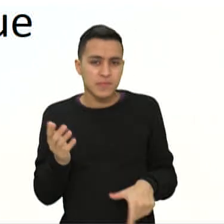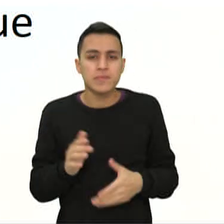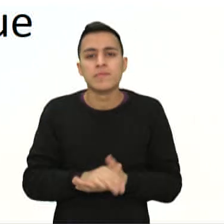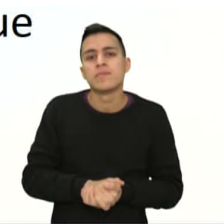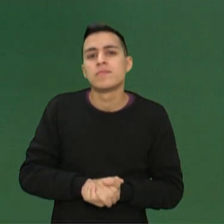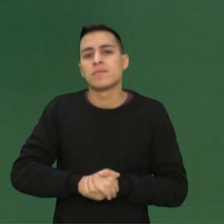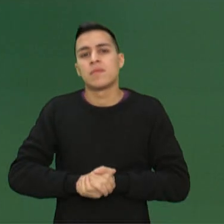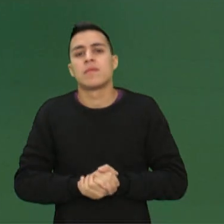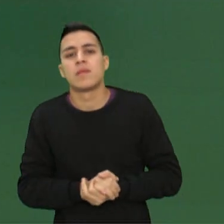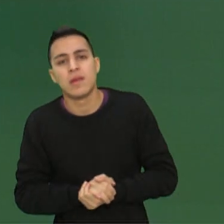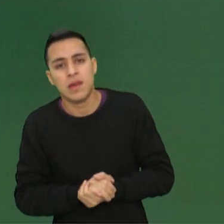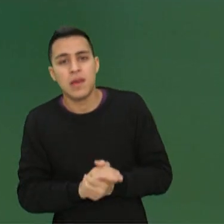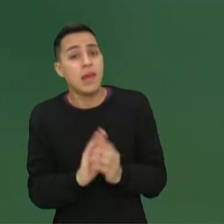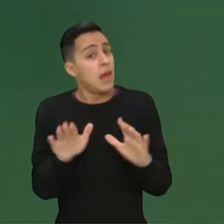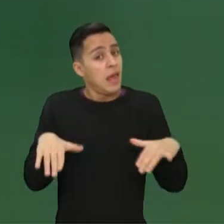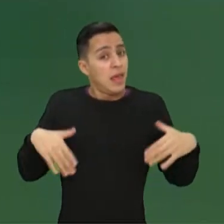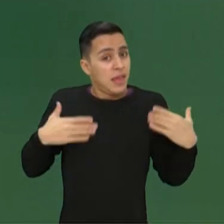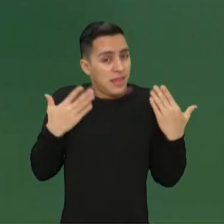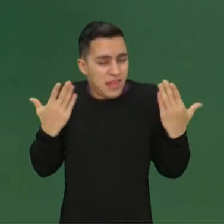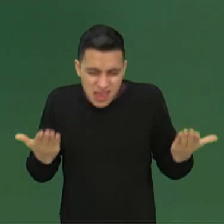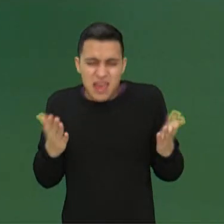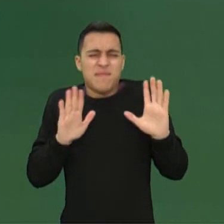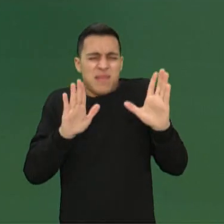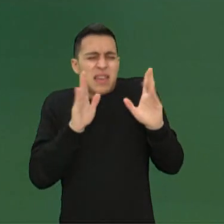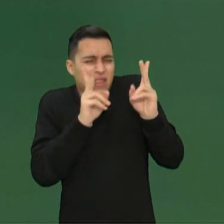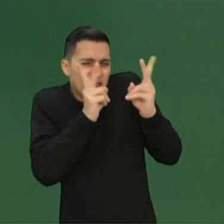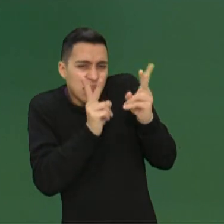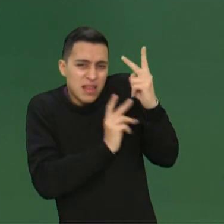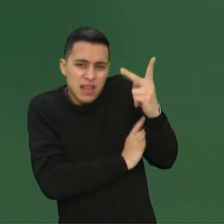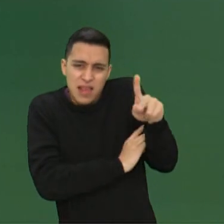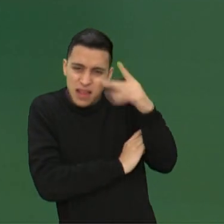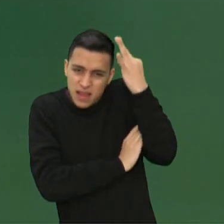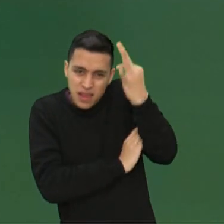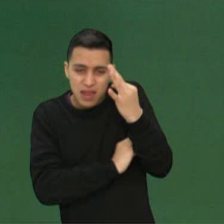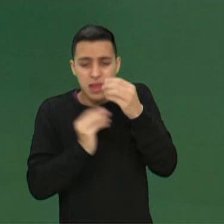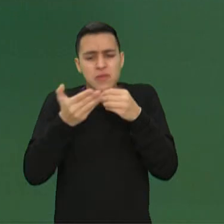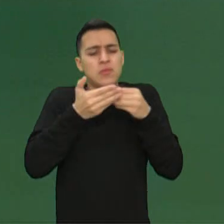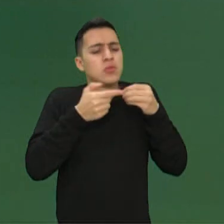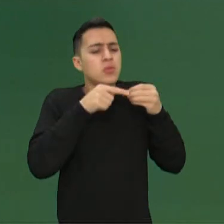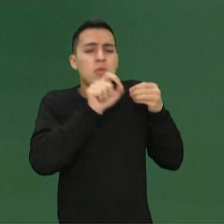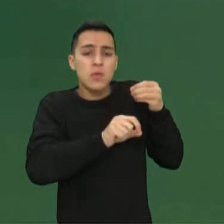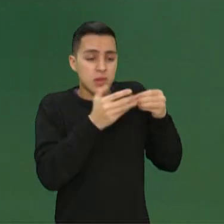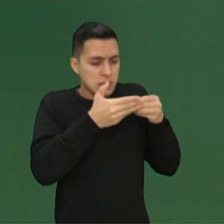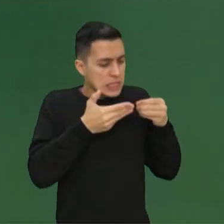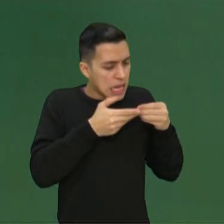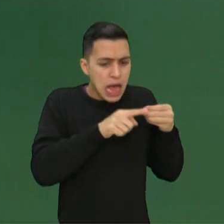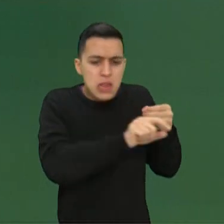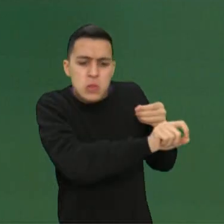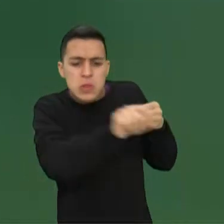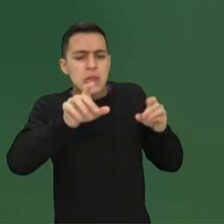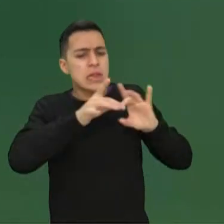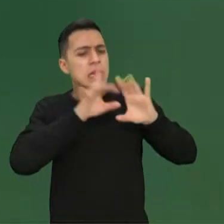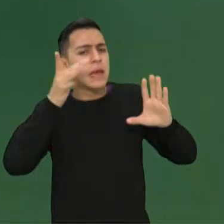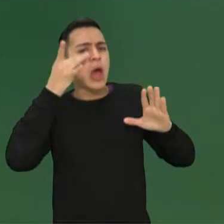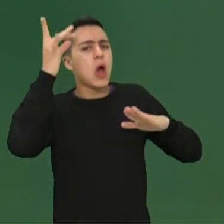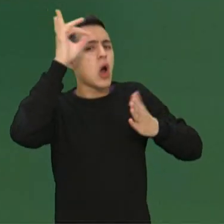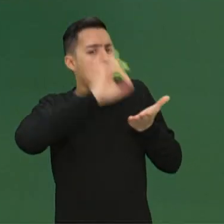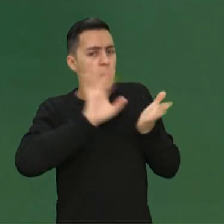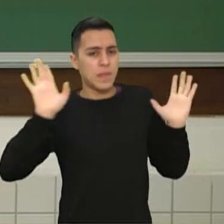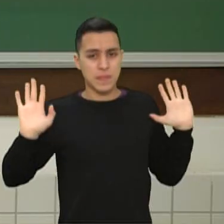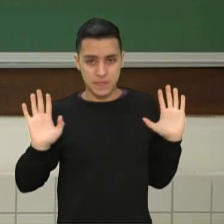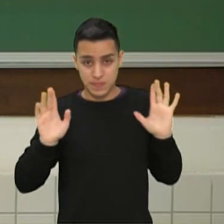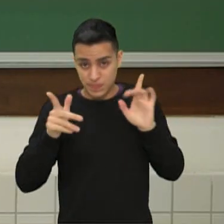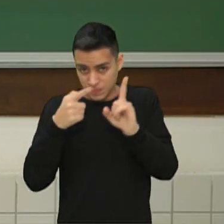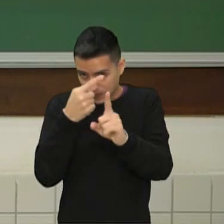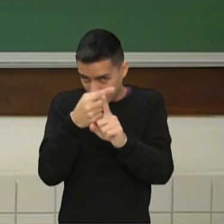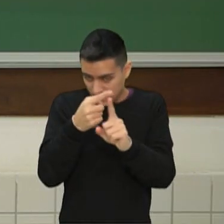ele. Tá? Então, mas dentro da filosofia dele, né? O Estado possibilitaria a liberdade concreta. Por quê?